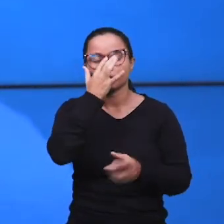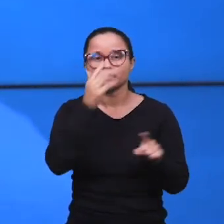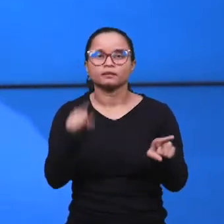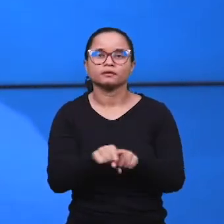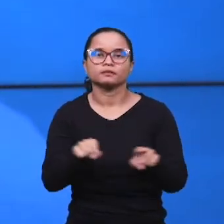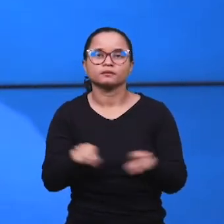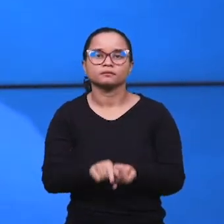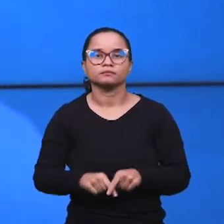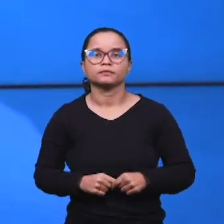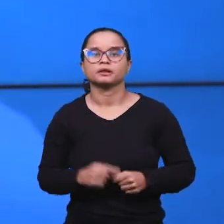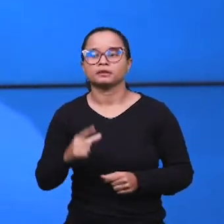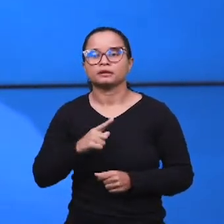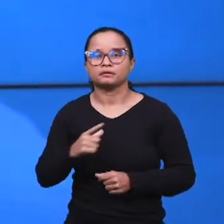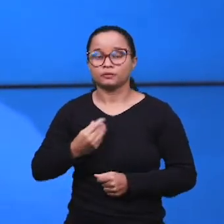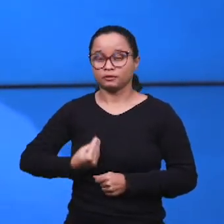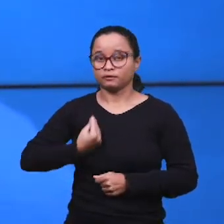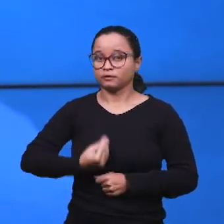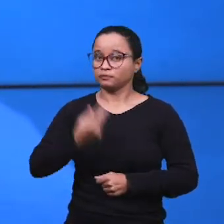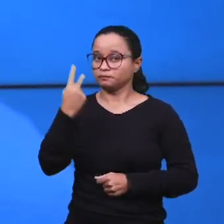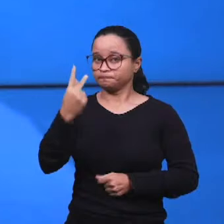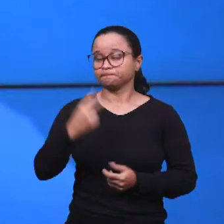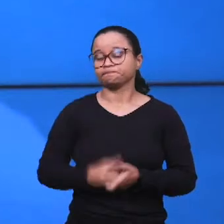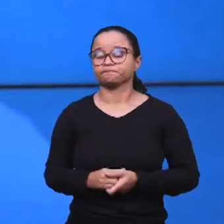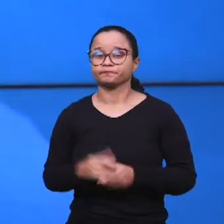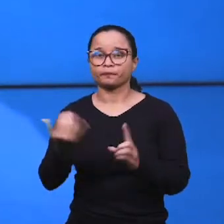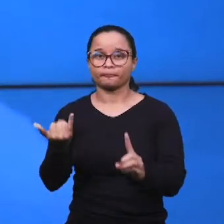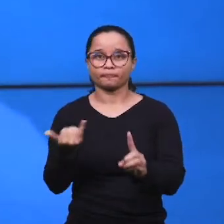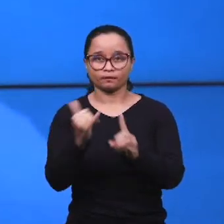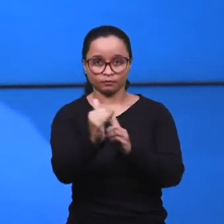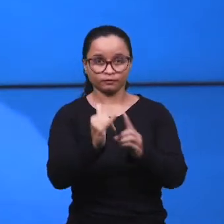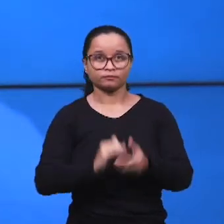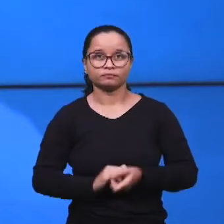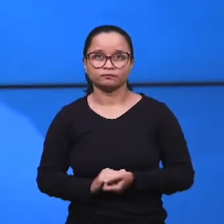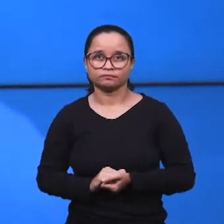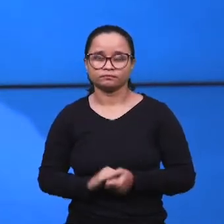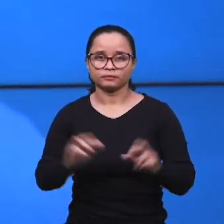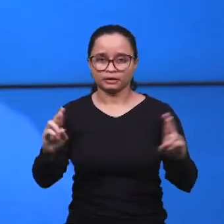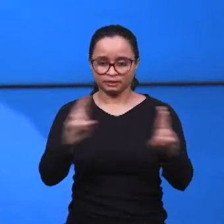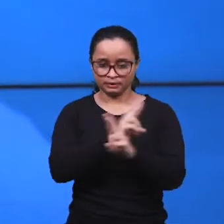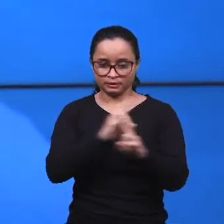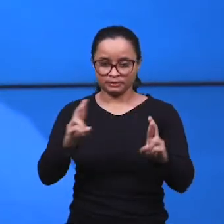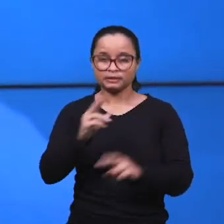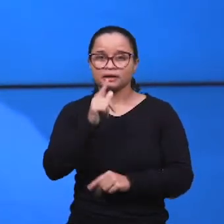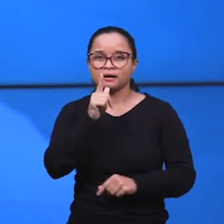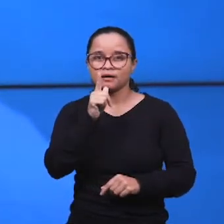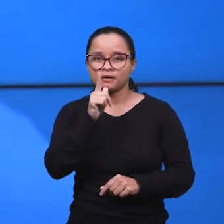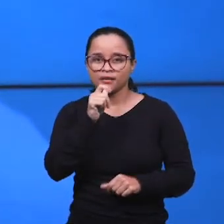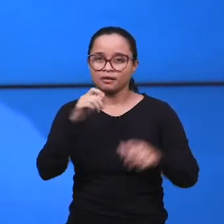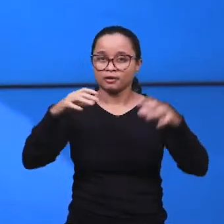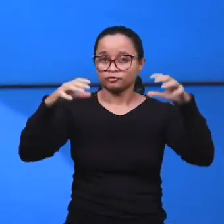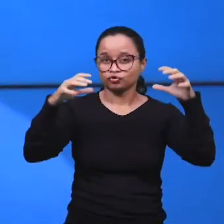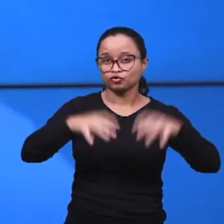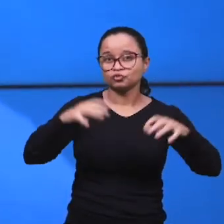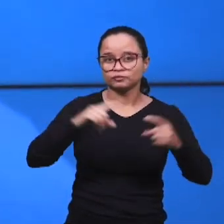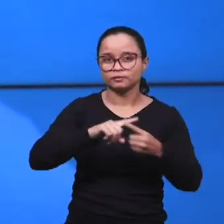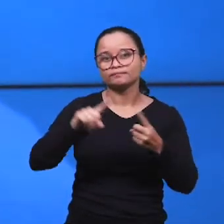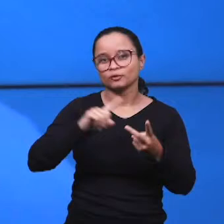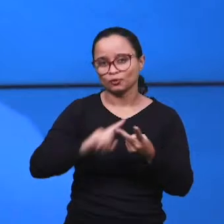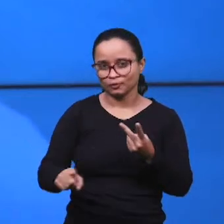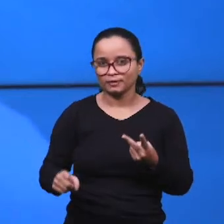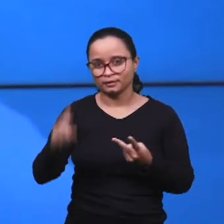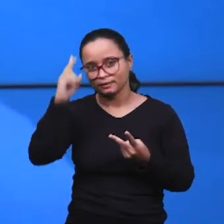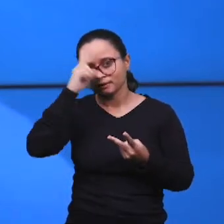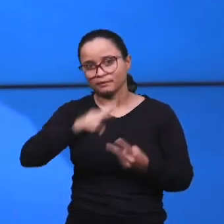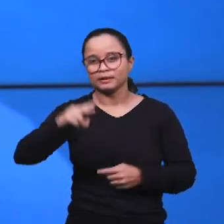por você na questão da profecia relacionada à chuva temporã e à chuva serôdia, ou seja, a chuva